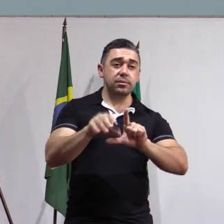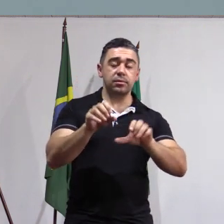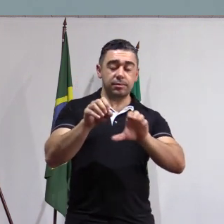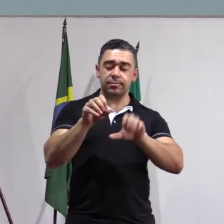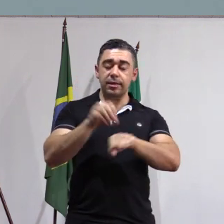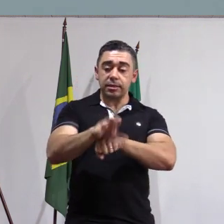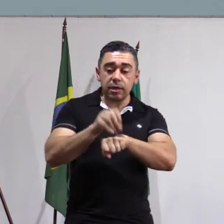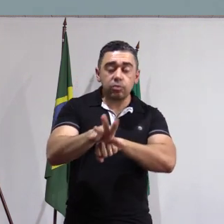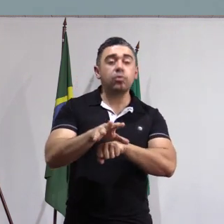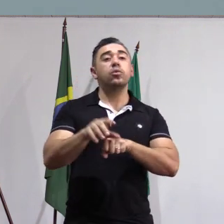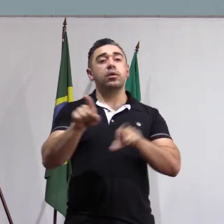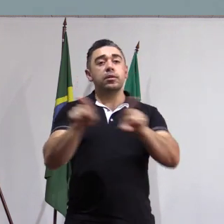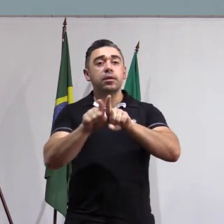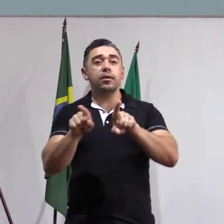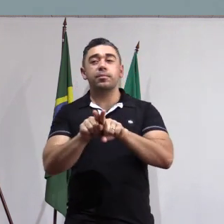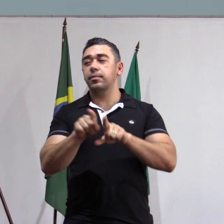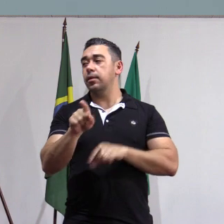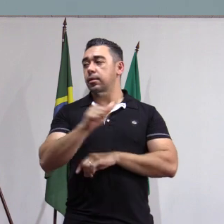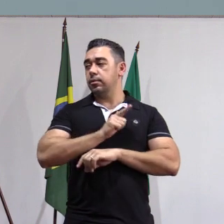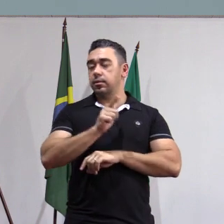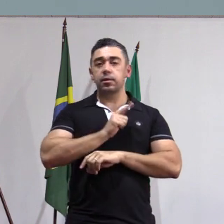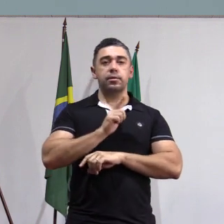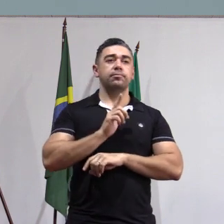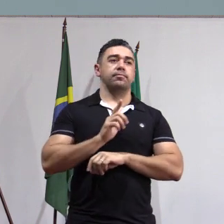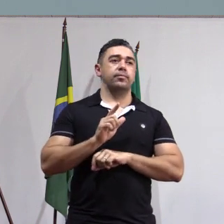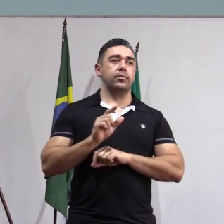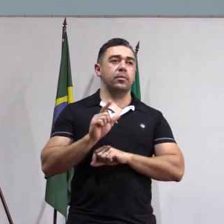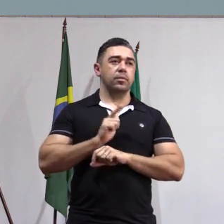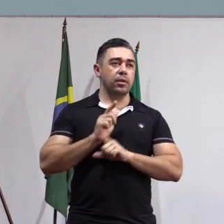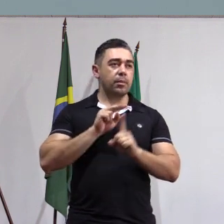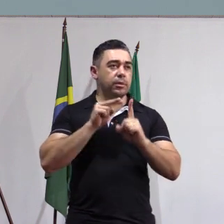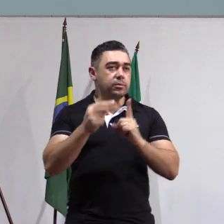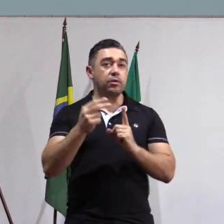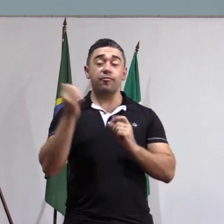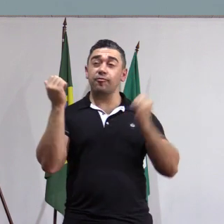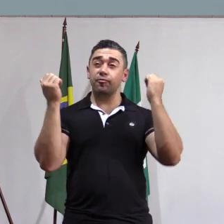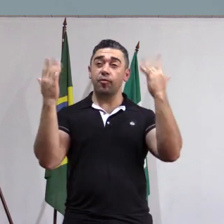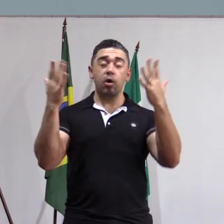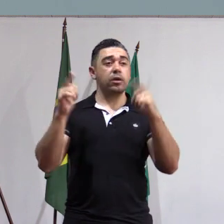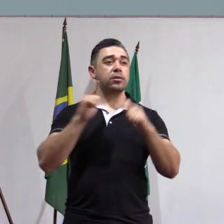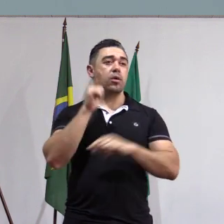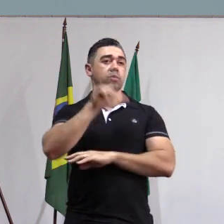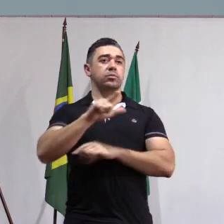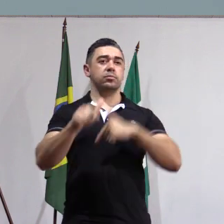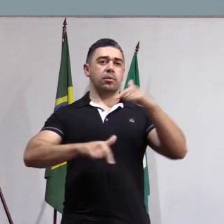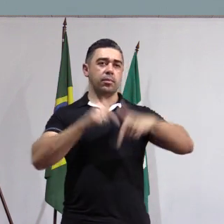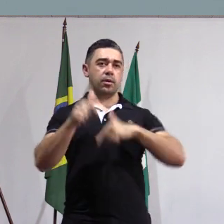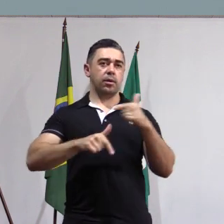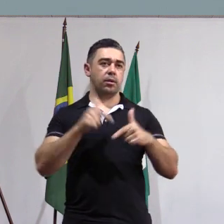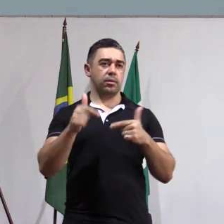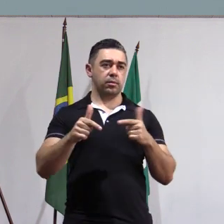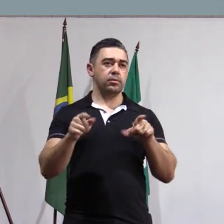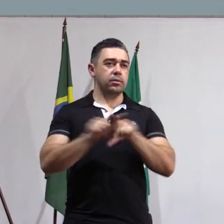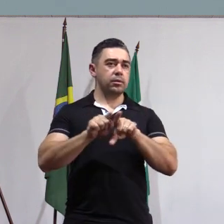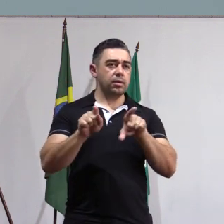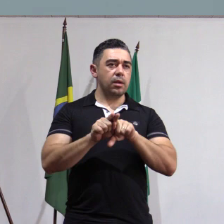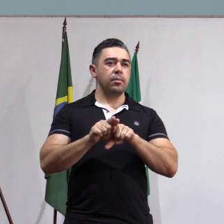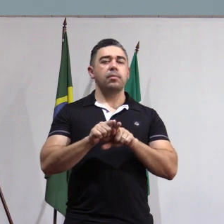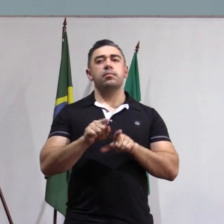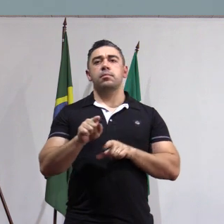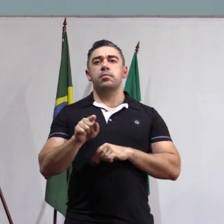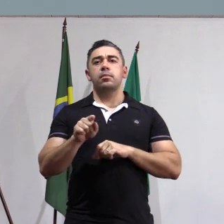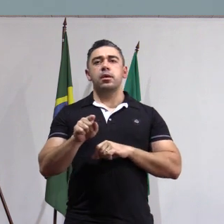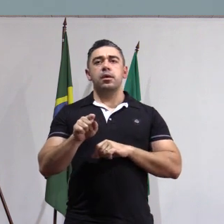como um todo, porque é onde essas pessoas têm a perspectiva de sair da universidade e ter um emprego. A privatização da